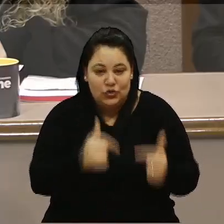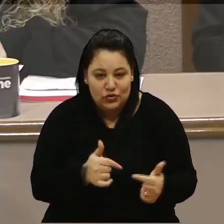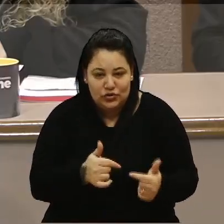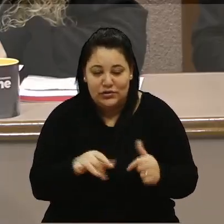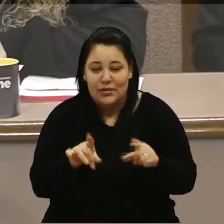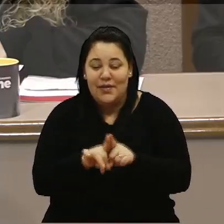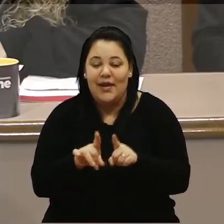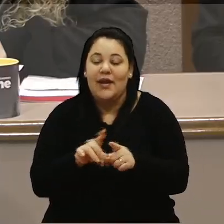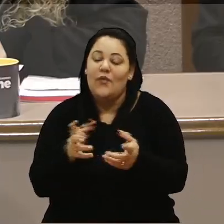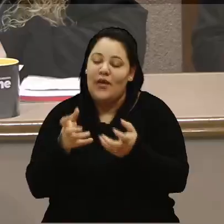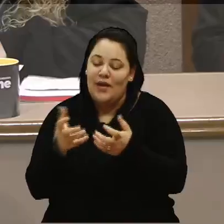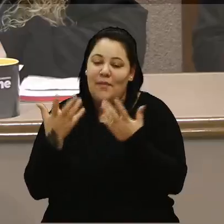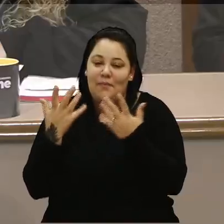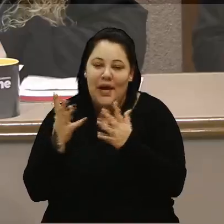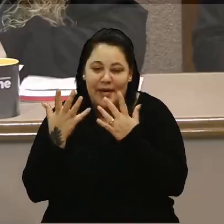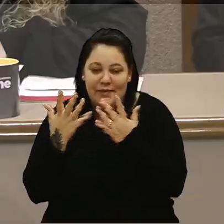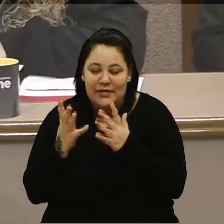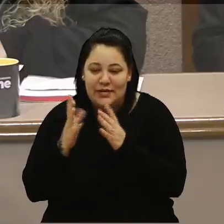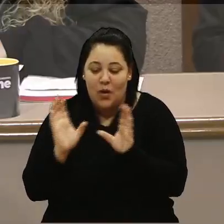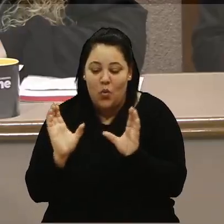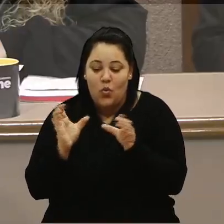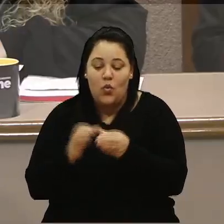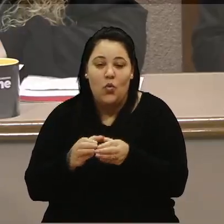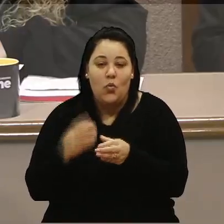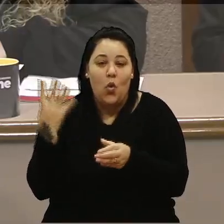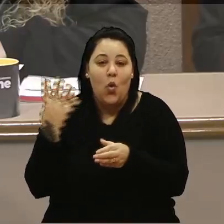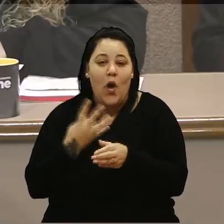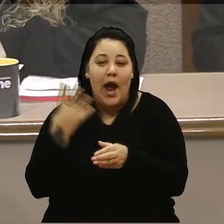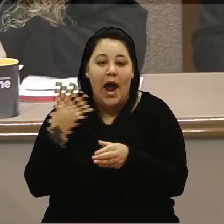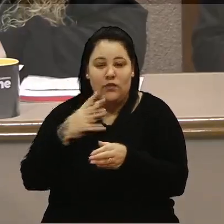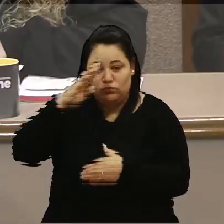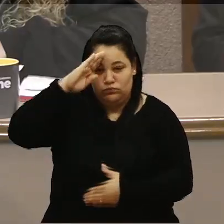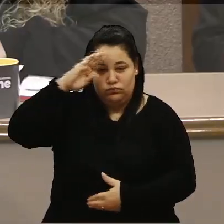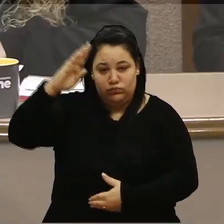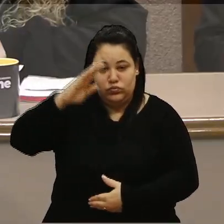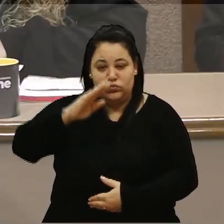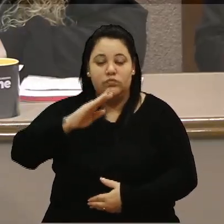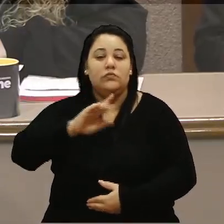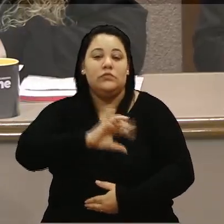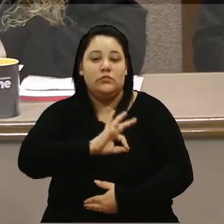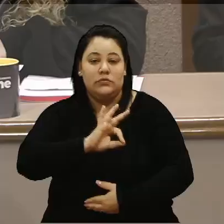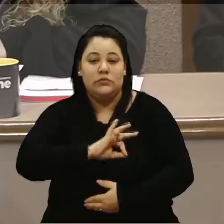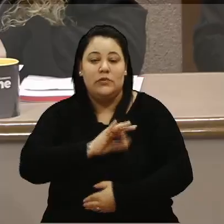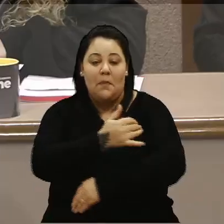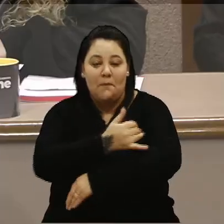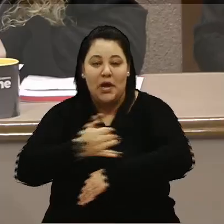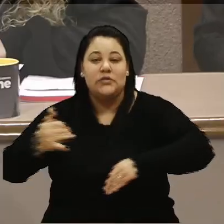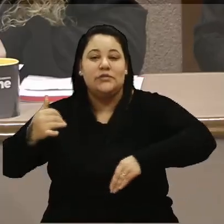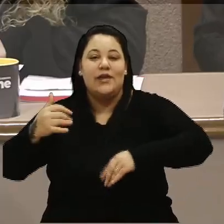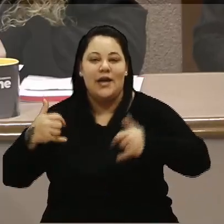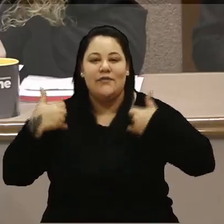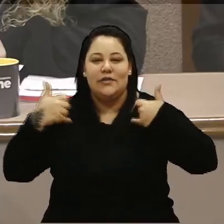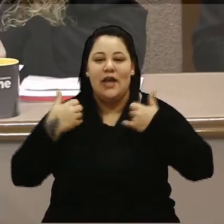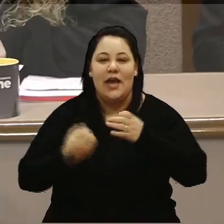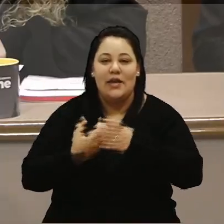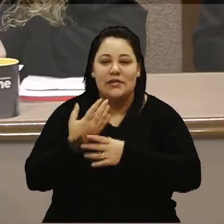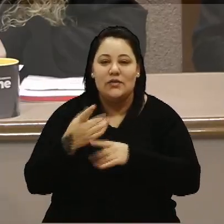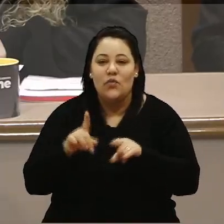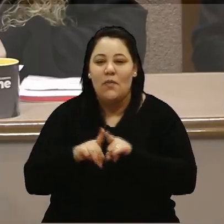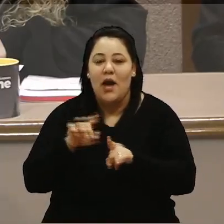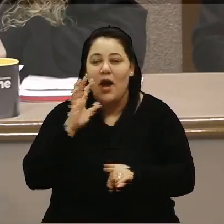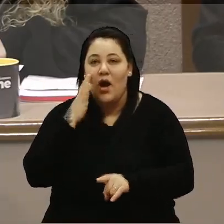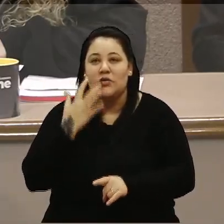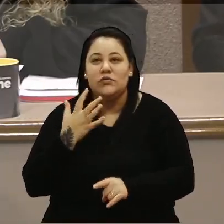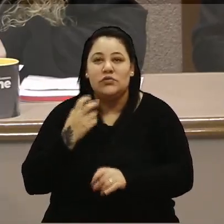de parabenizar o 4º Batalhão de Choque pela passagem do seu aniversário, da criação dele, que ocorreu ali no ano